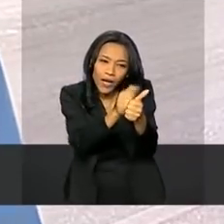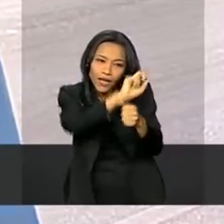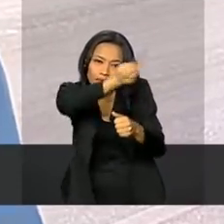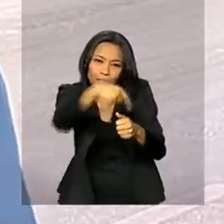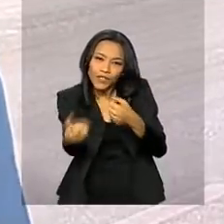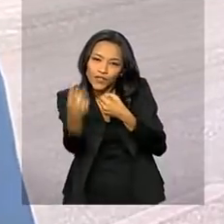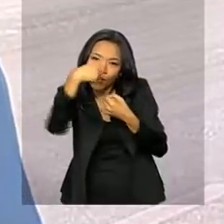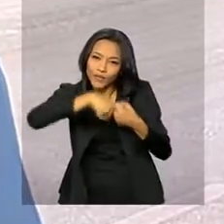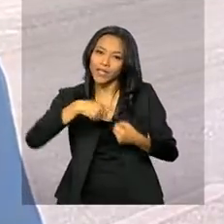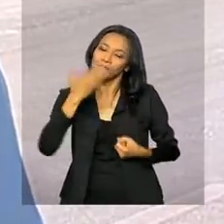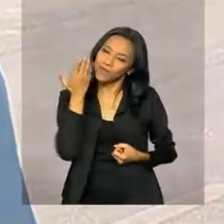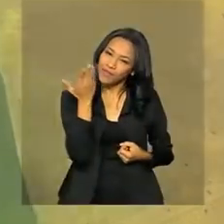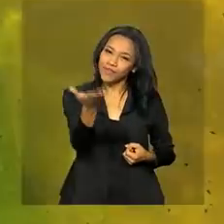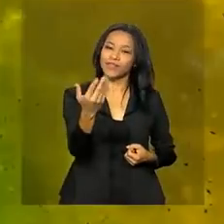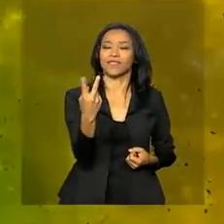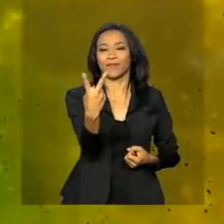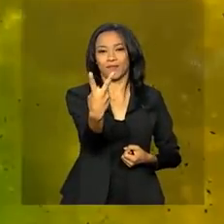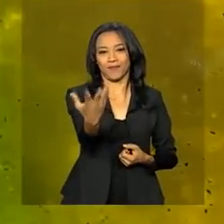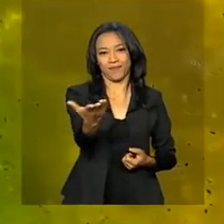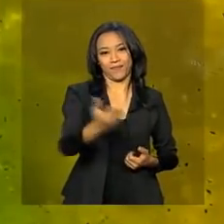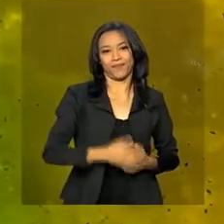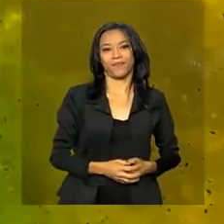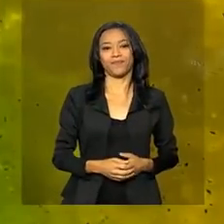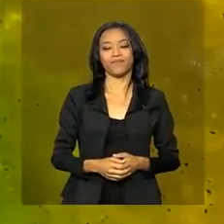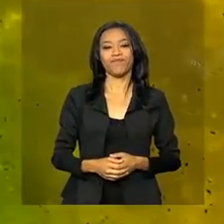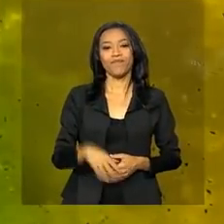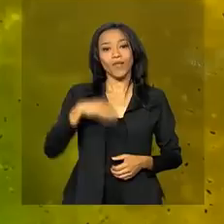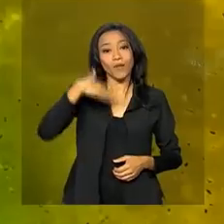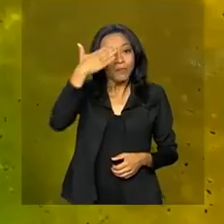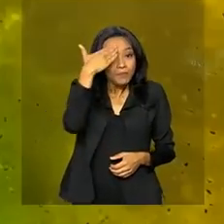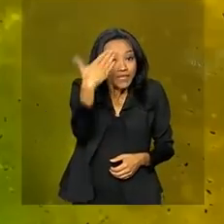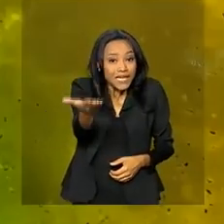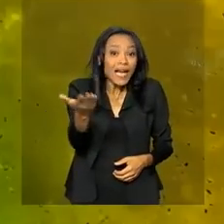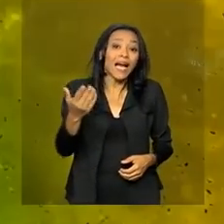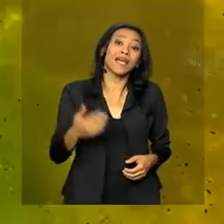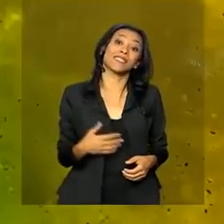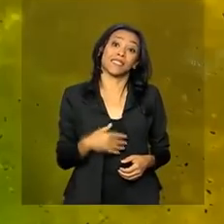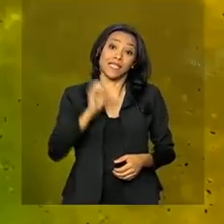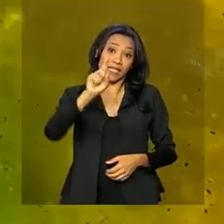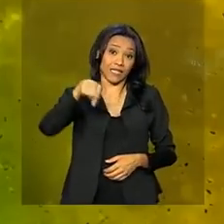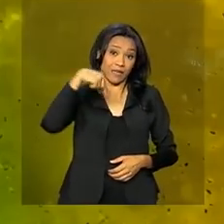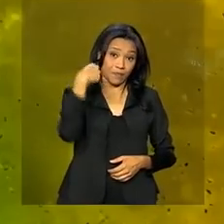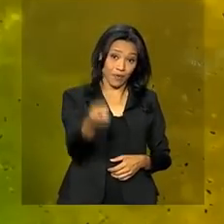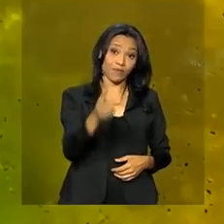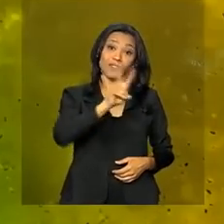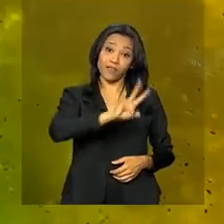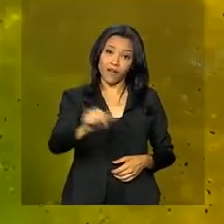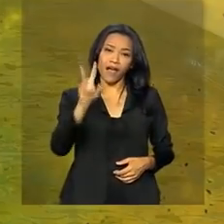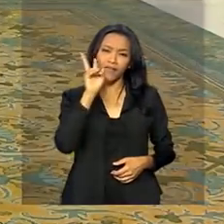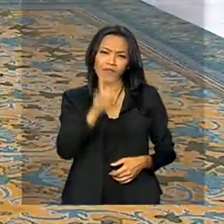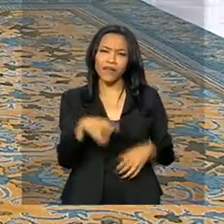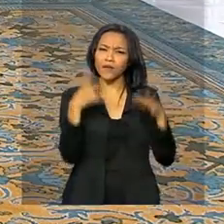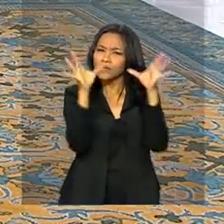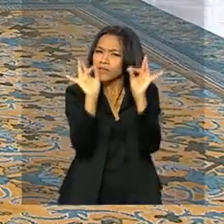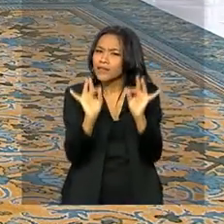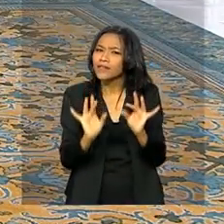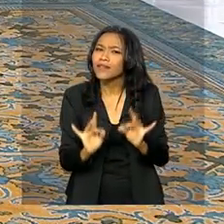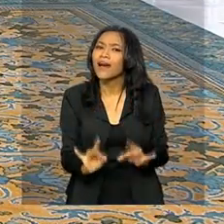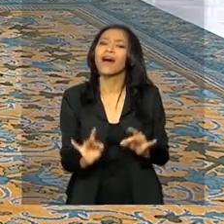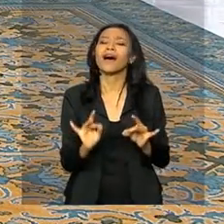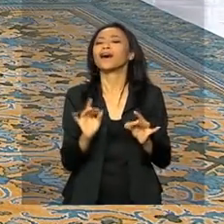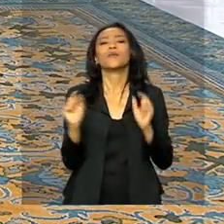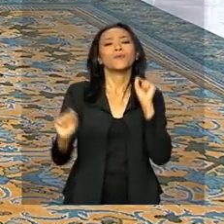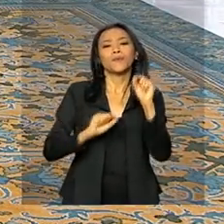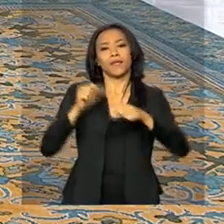você, Renata e Roberto. Obrigada, Ney Pereira. E olha, no próximo bloco você vai acompanhar todos os detalhes sobre